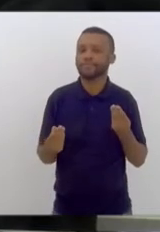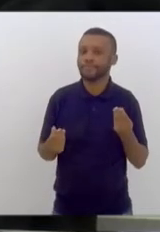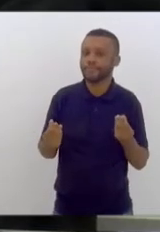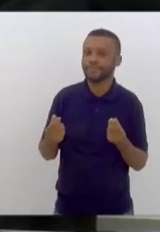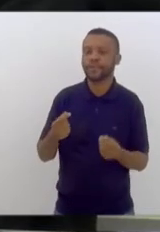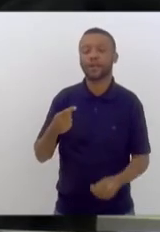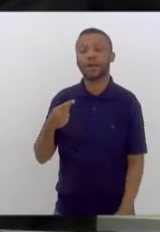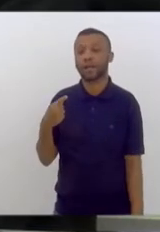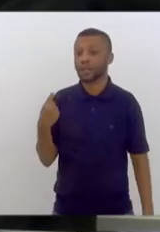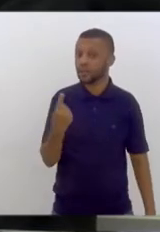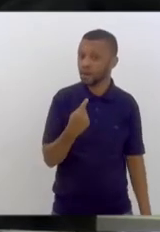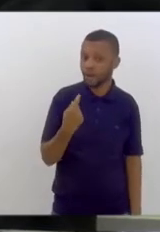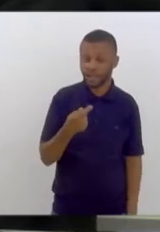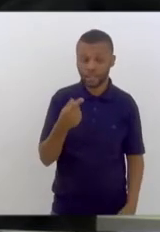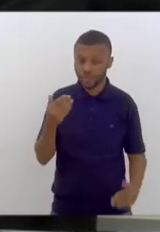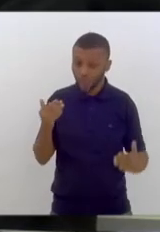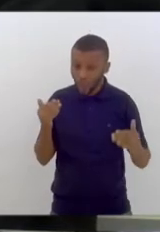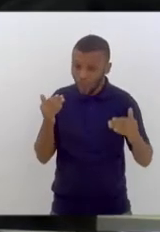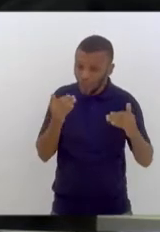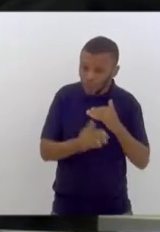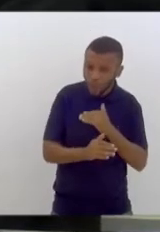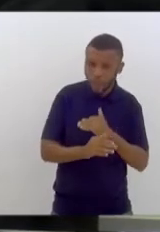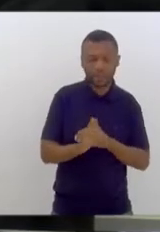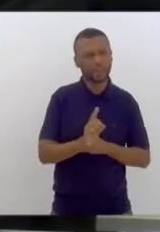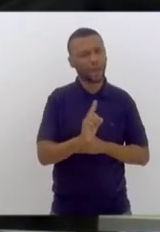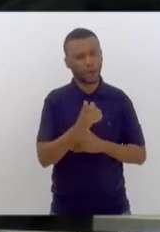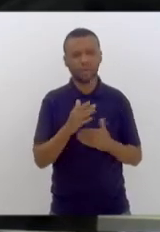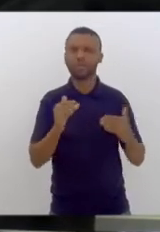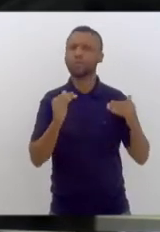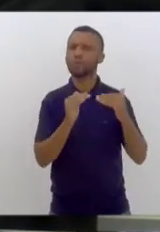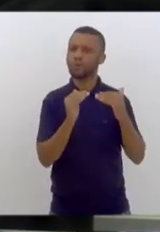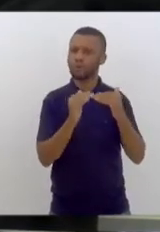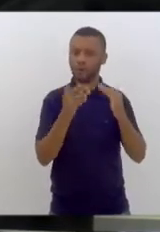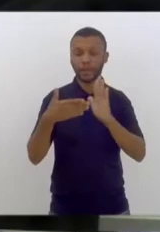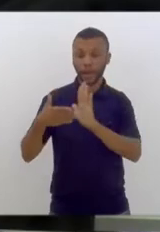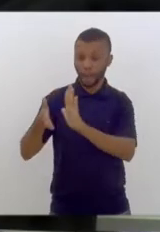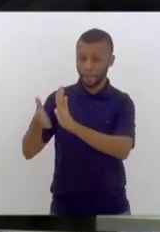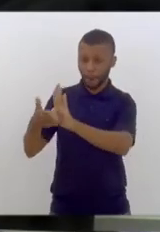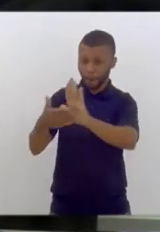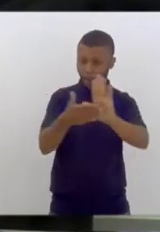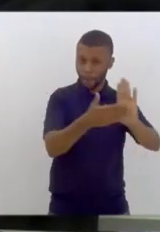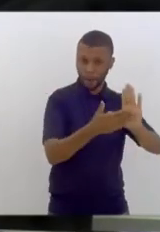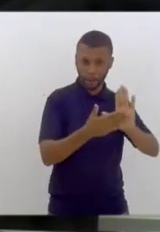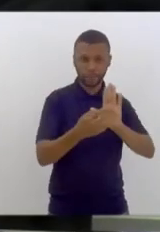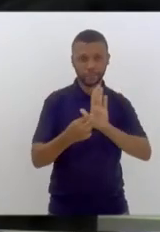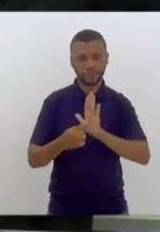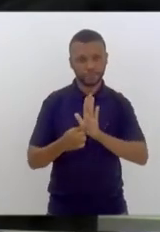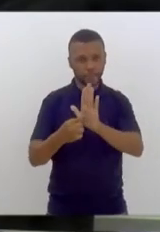nós não nos opomos às propostas que têm sido apresentadas aqui nesse